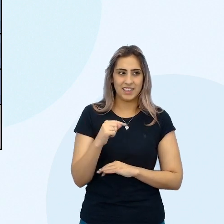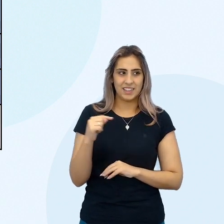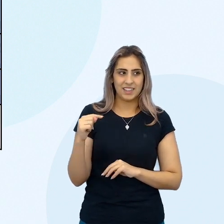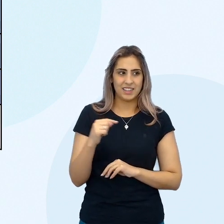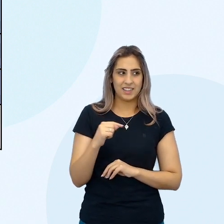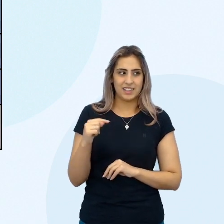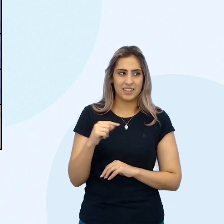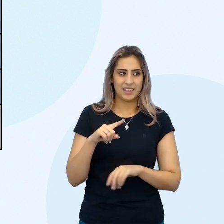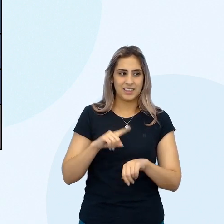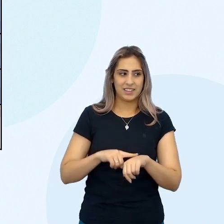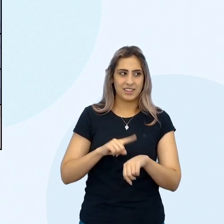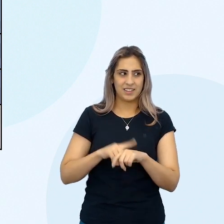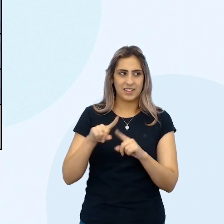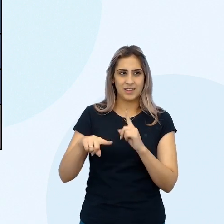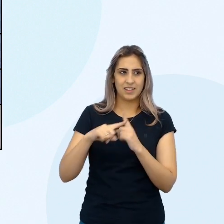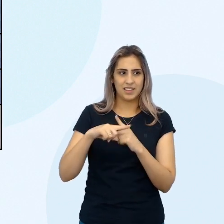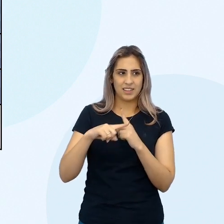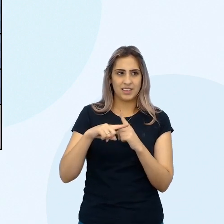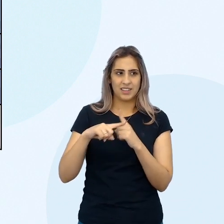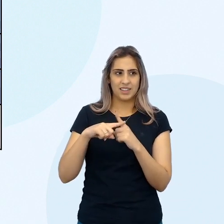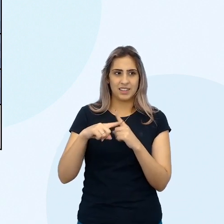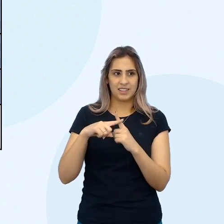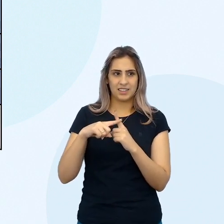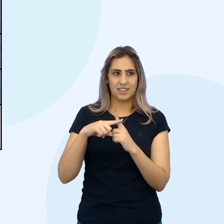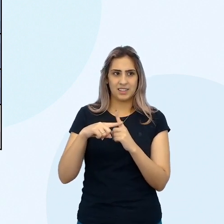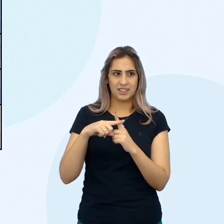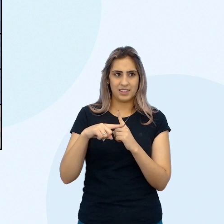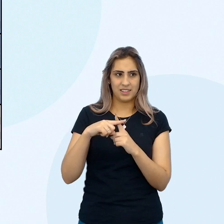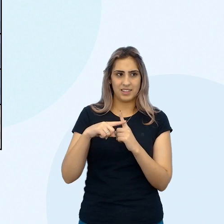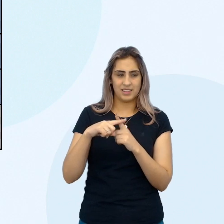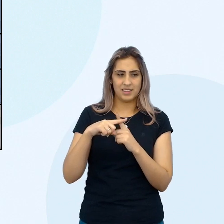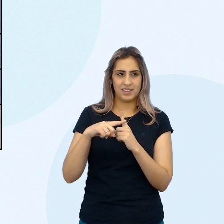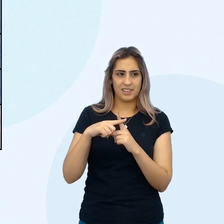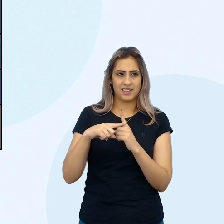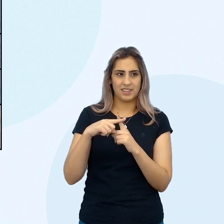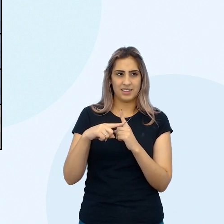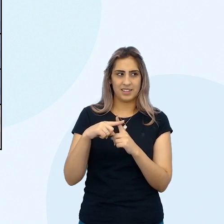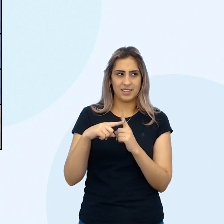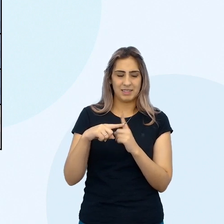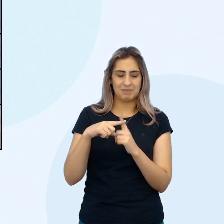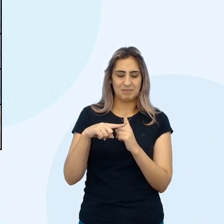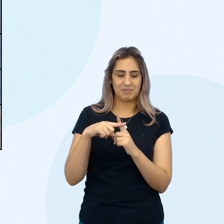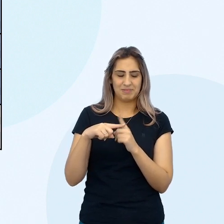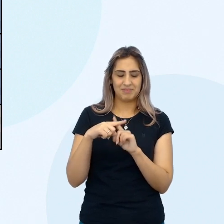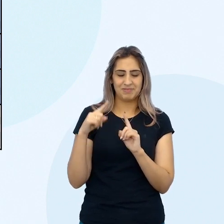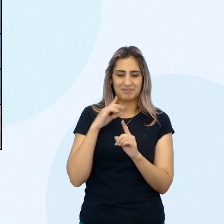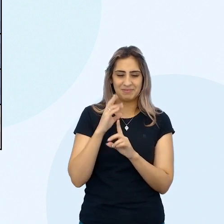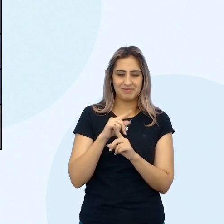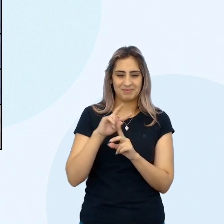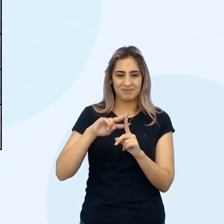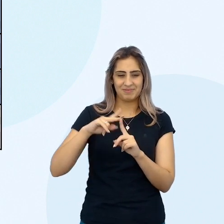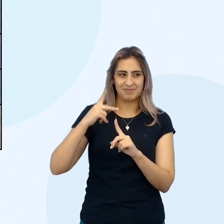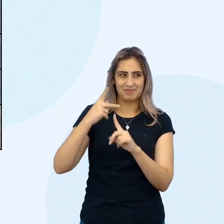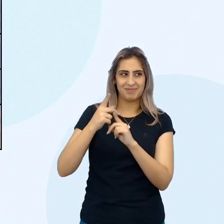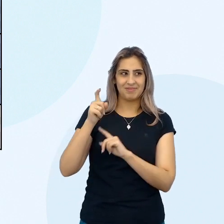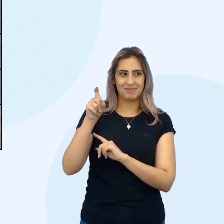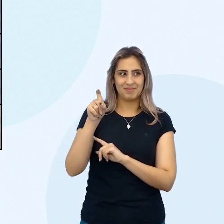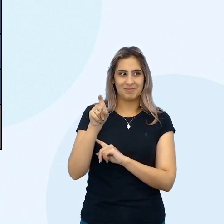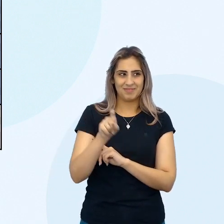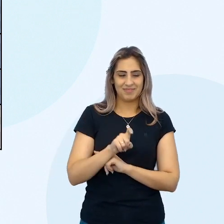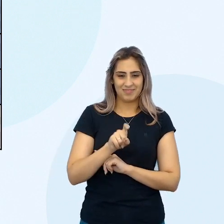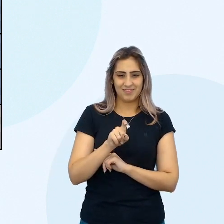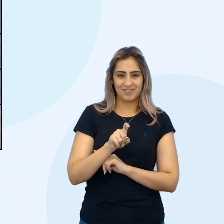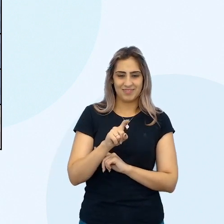essa primeira coluna ficou positiva, porque elevou ao quadrado. Segunda coluna que a gente fez a conta também é positivo, porque elevou ao quadrado. Agora, o x vezes y, a gente